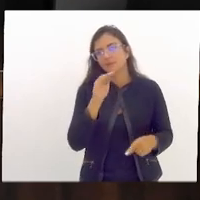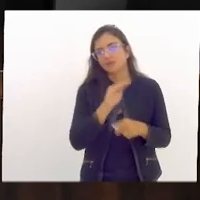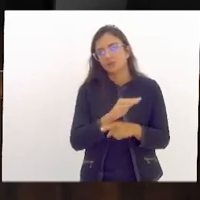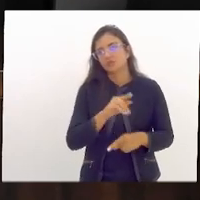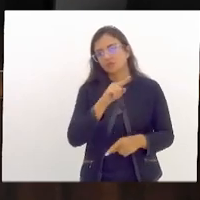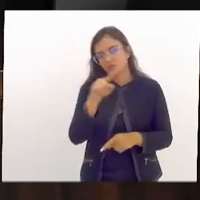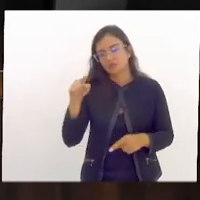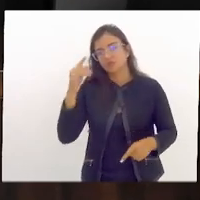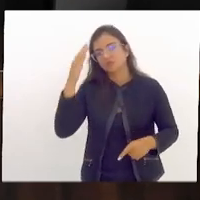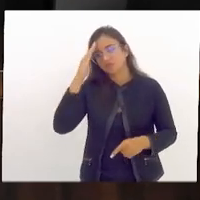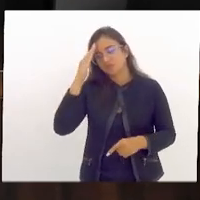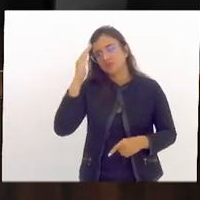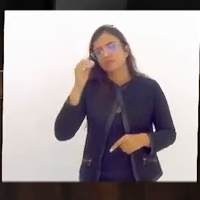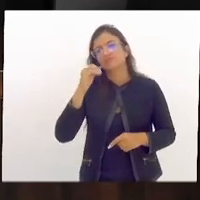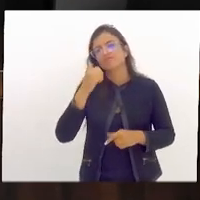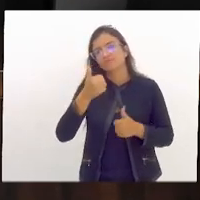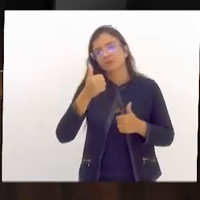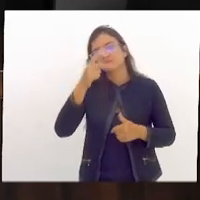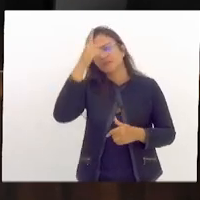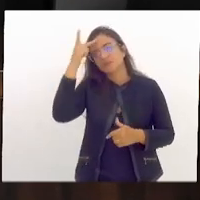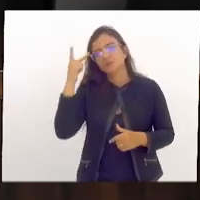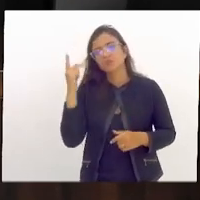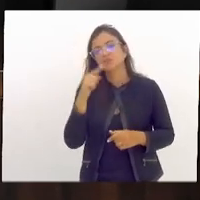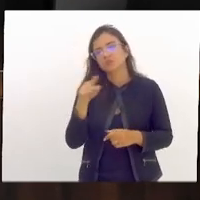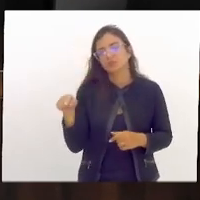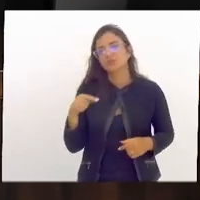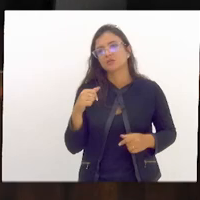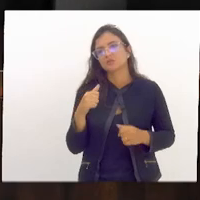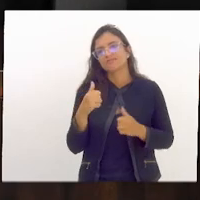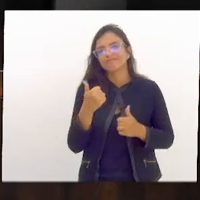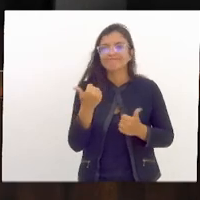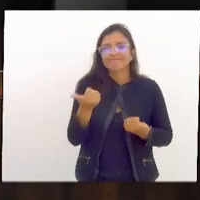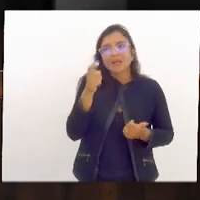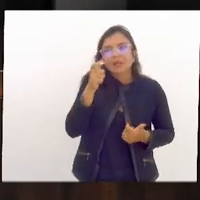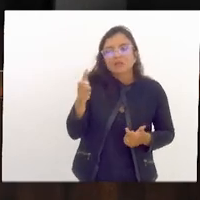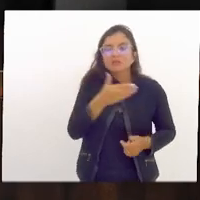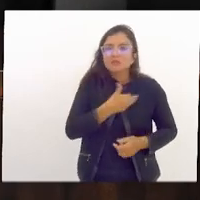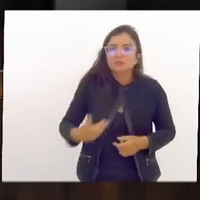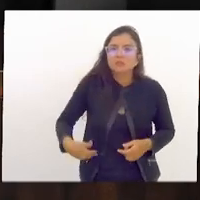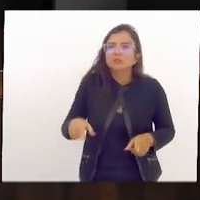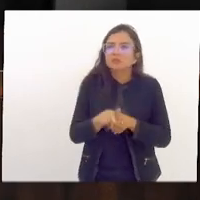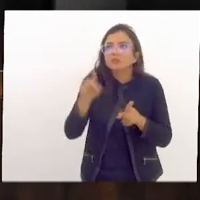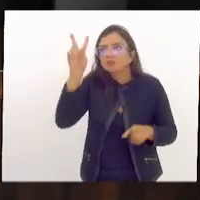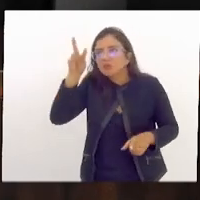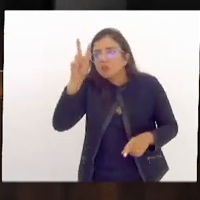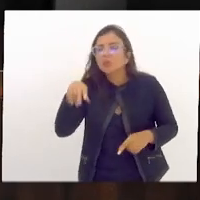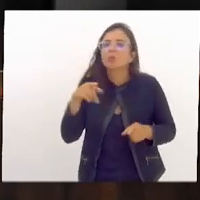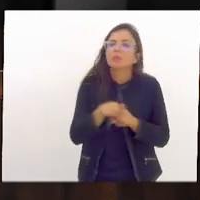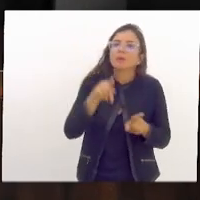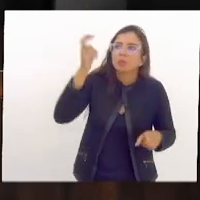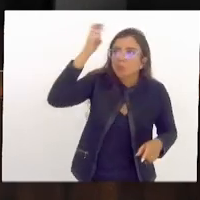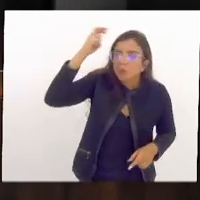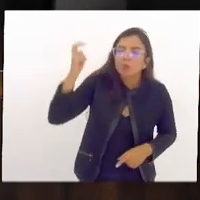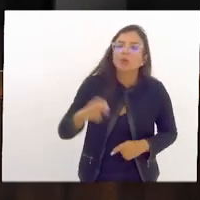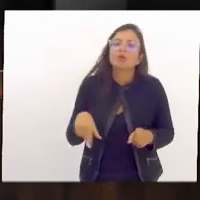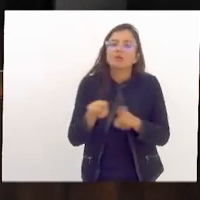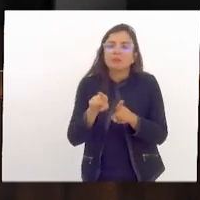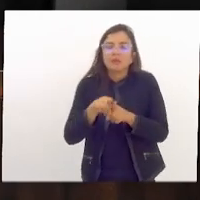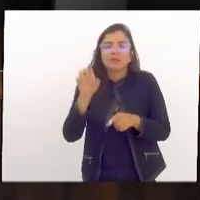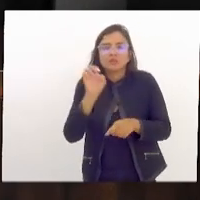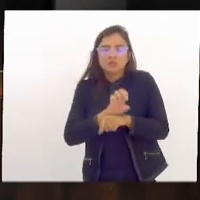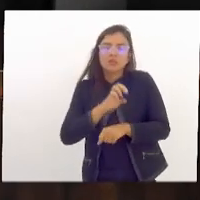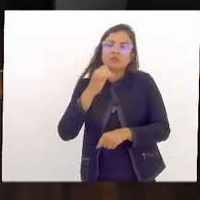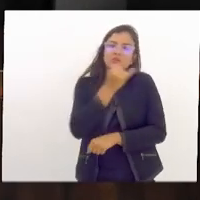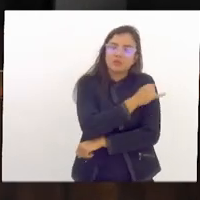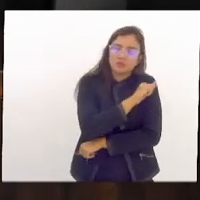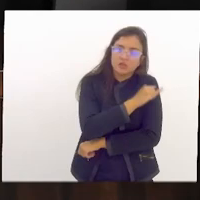público seja realizada o mais brevemente possível, de interesse público, de interesse histórico, de interesse cultural, de interesse de todo o Estado do Rio de